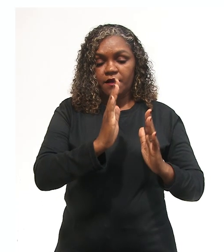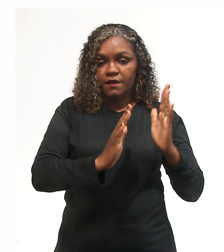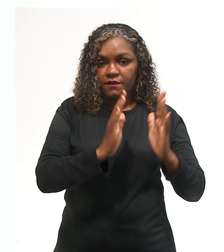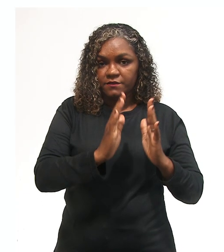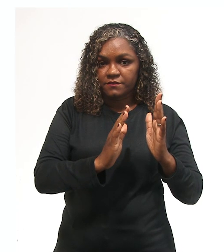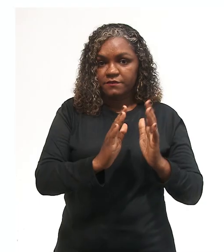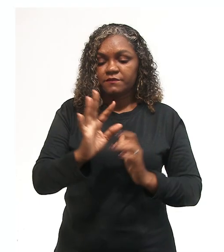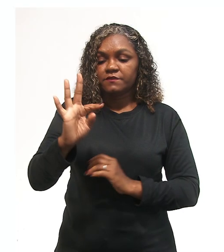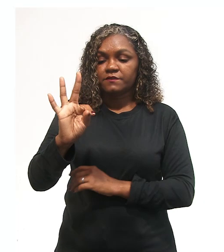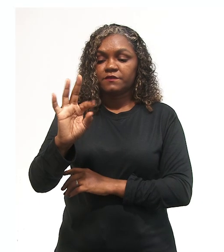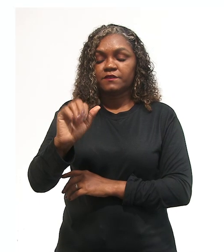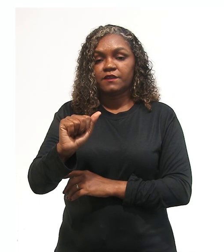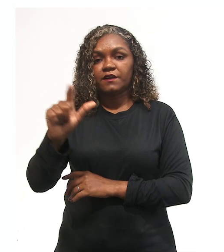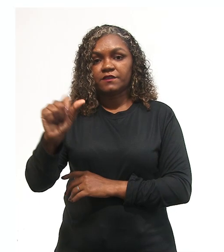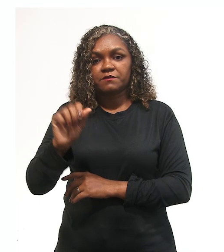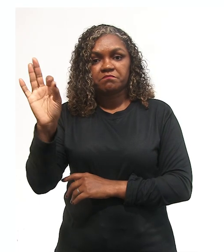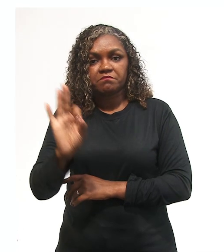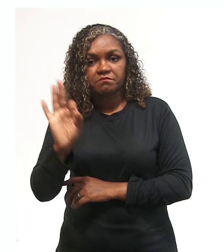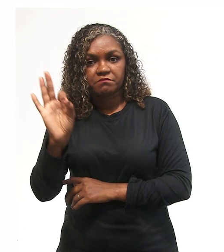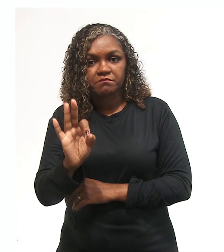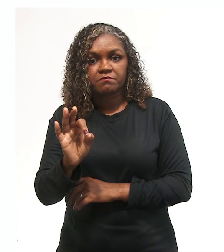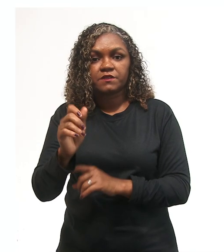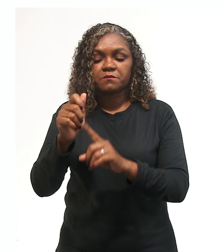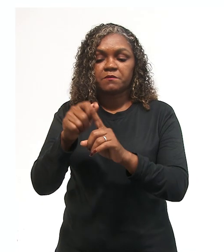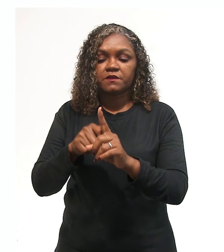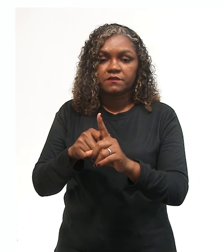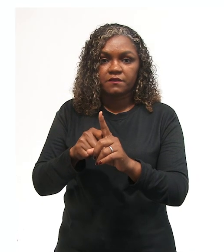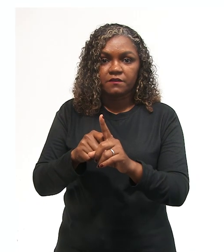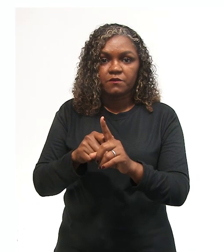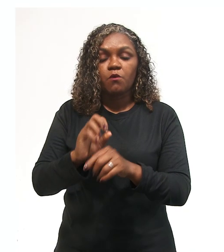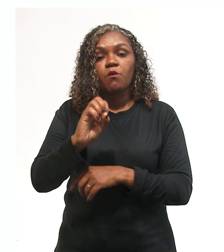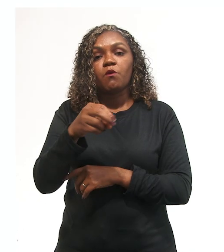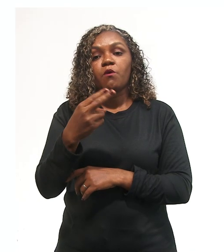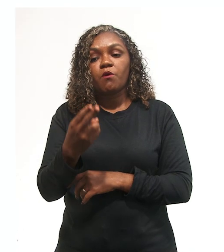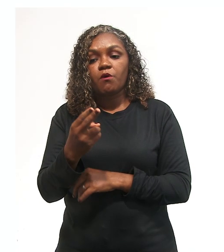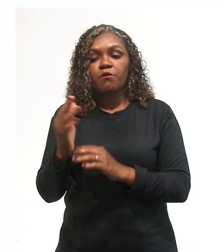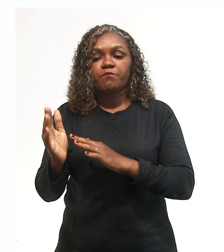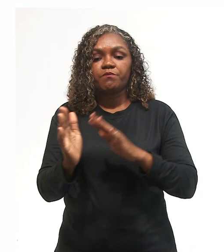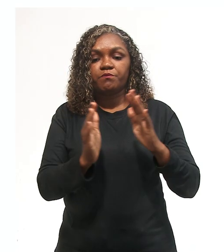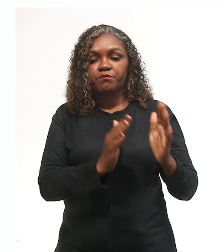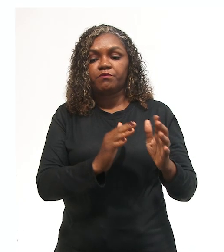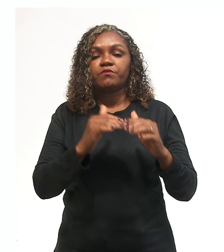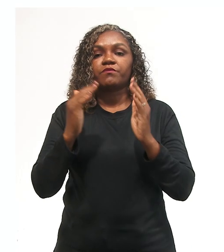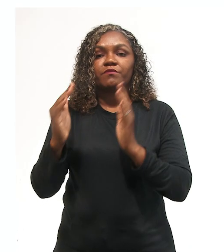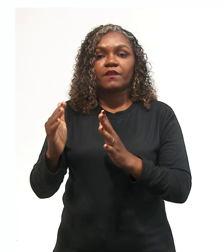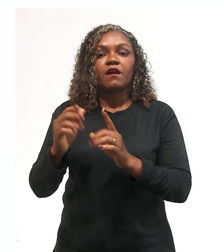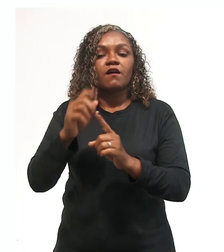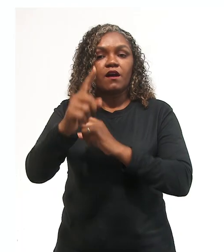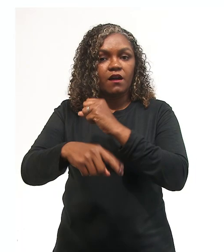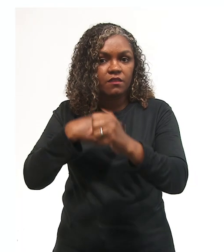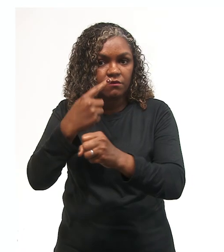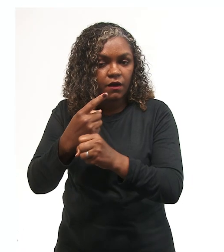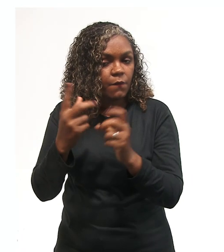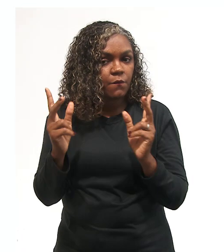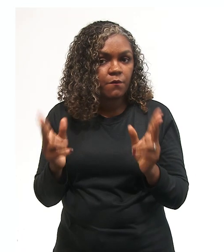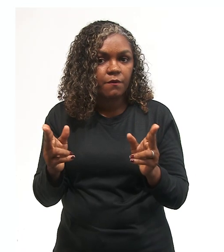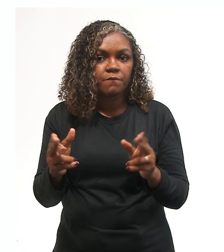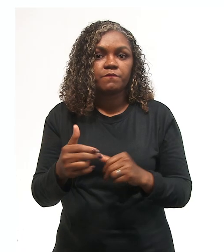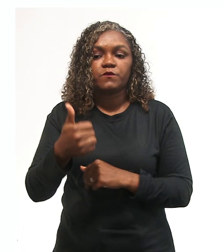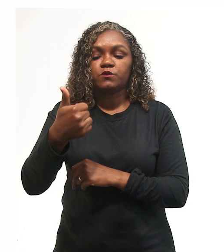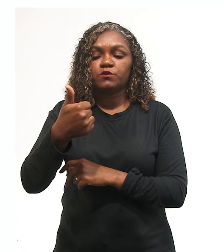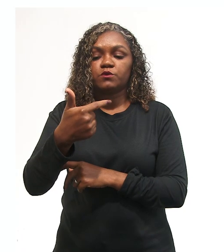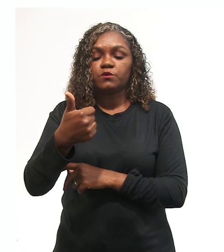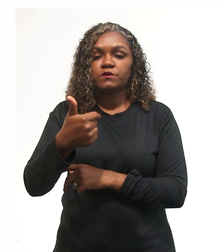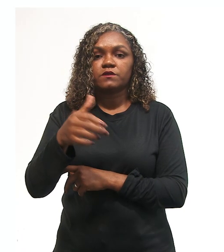taxa mensal e tratando de taxa e prazo anual, a gente vai gerar o mesmo montante. Ou seja, 12% ao